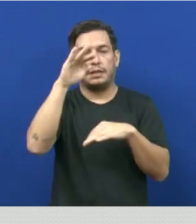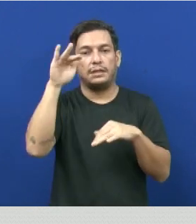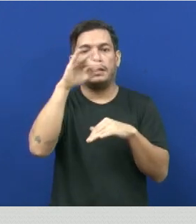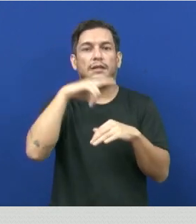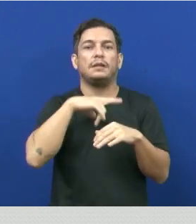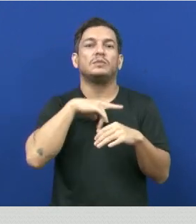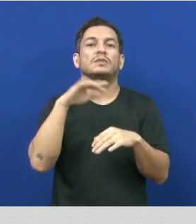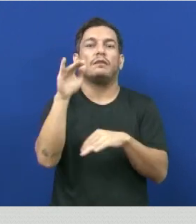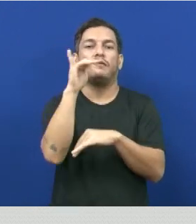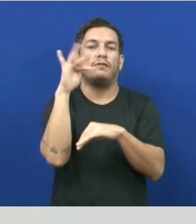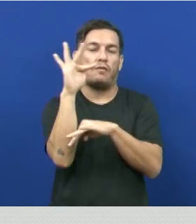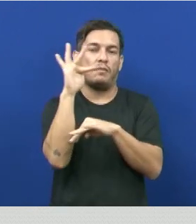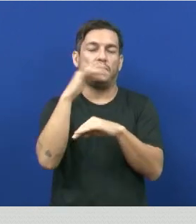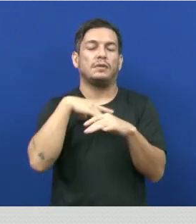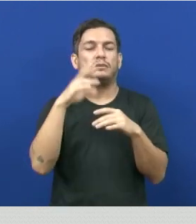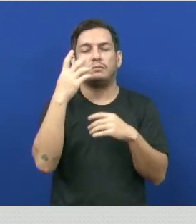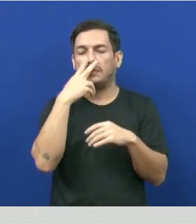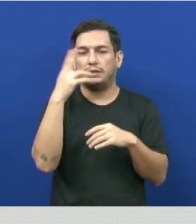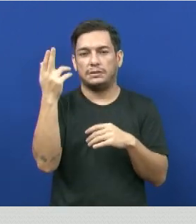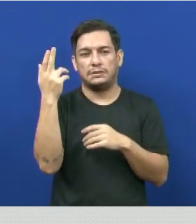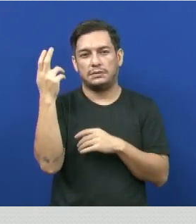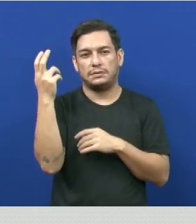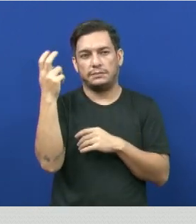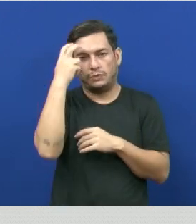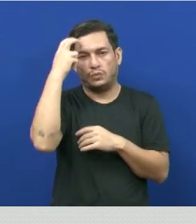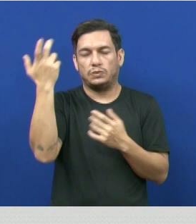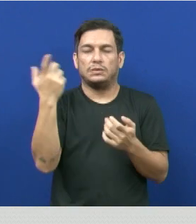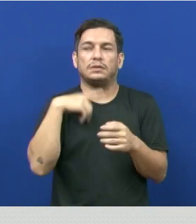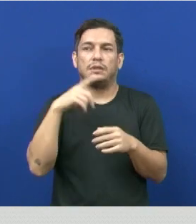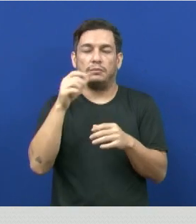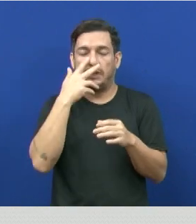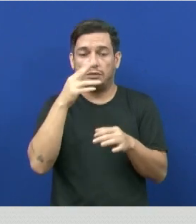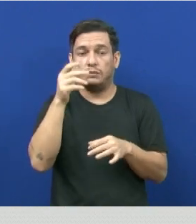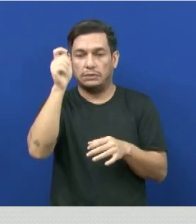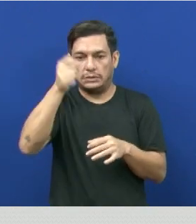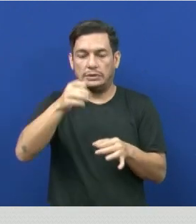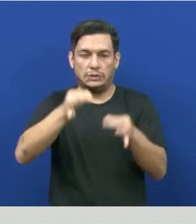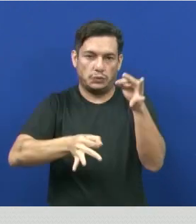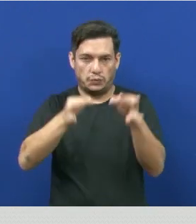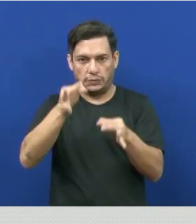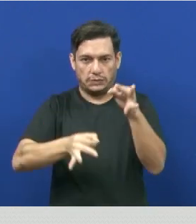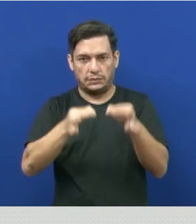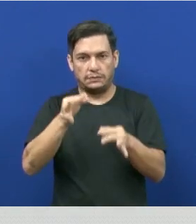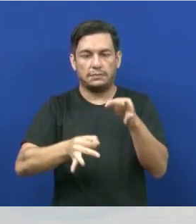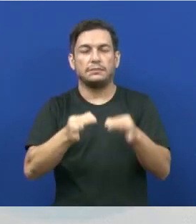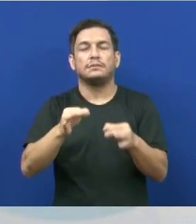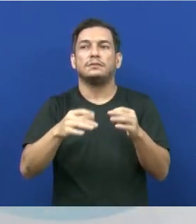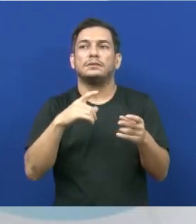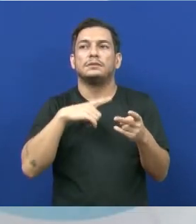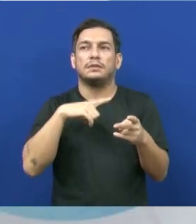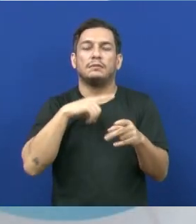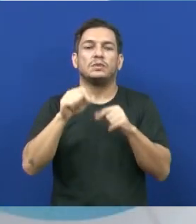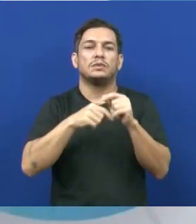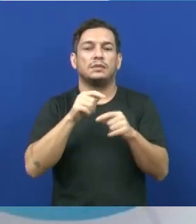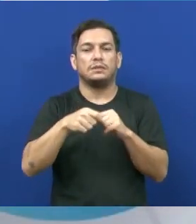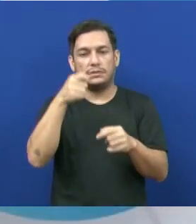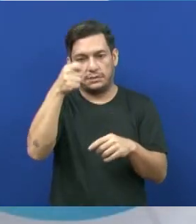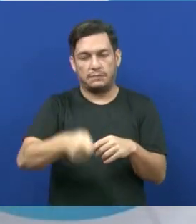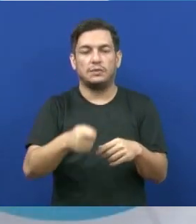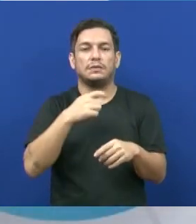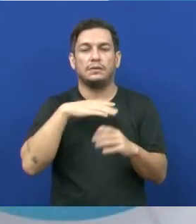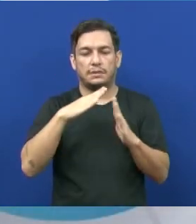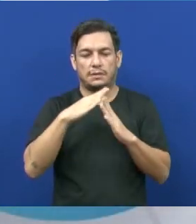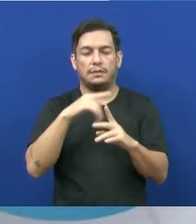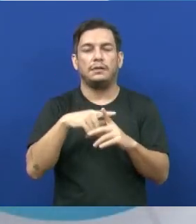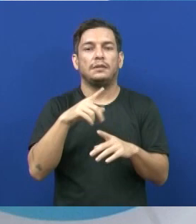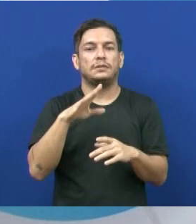percebemos uma formalidade uma coisa mais curta ou seja uma sentença judicial aquilo que os juízes fazem nós temos o seu irmão da igreja